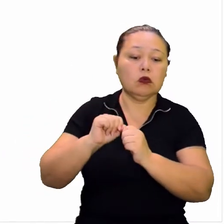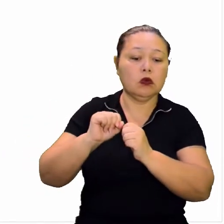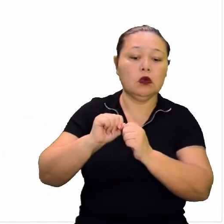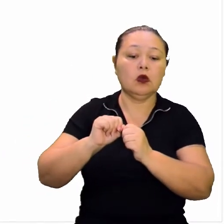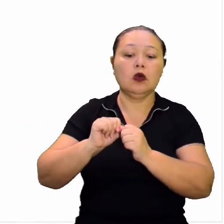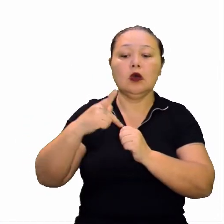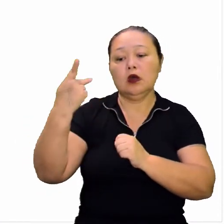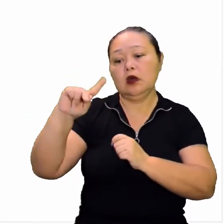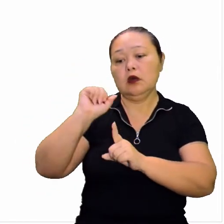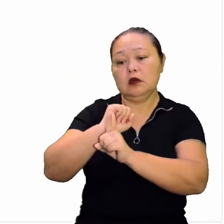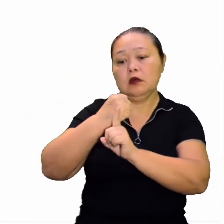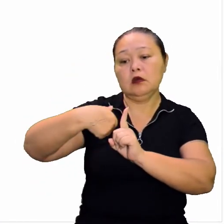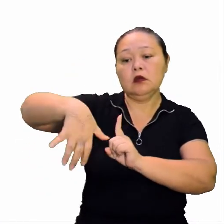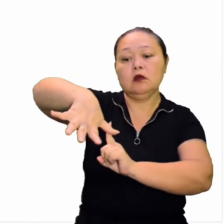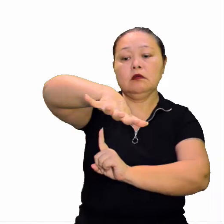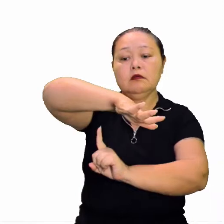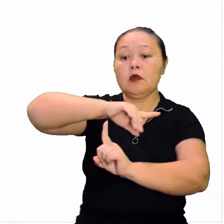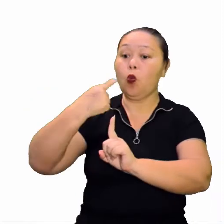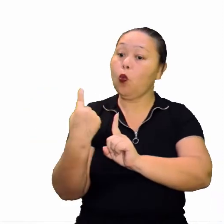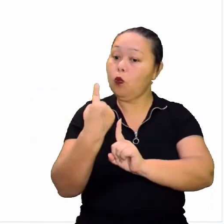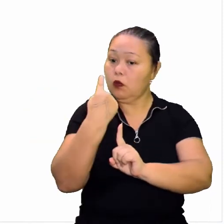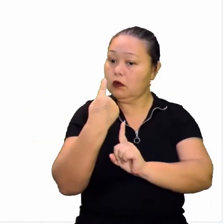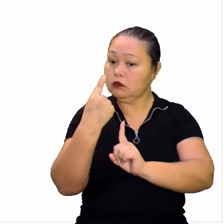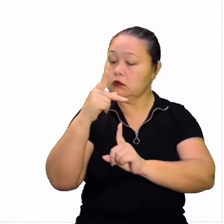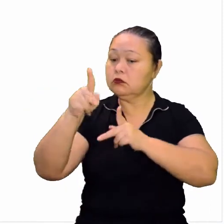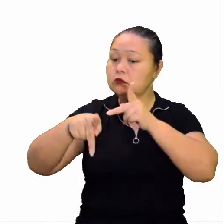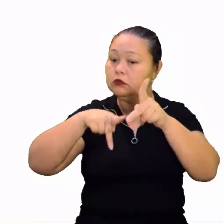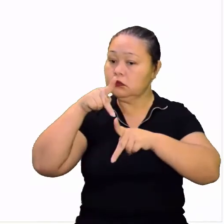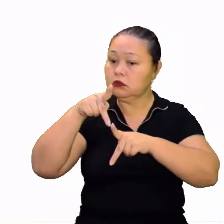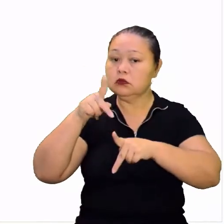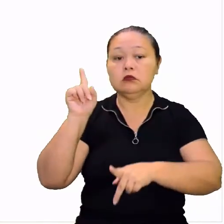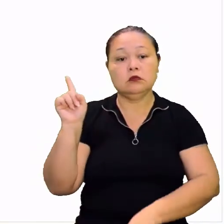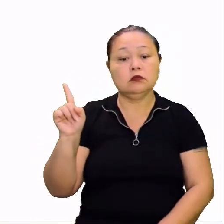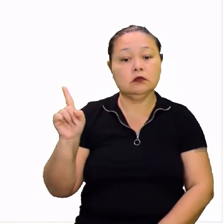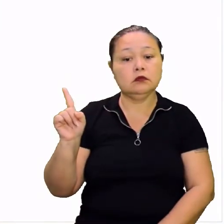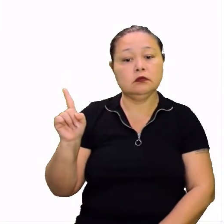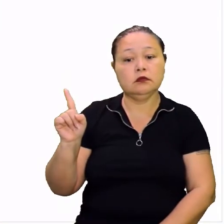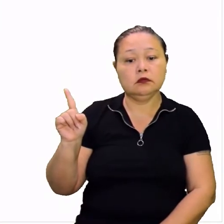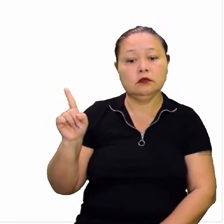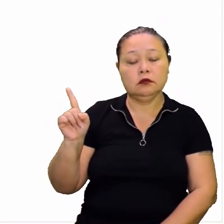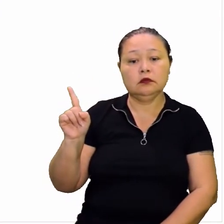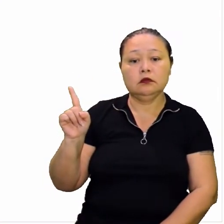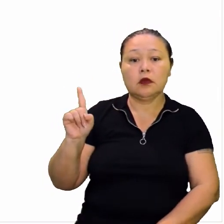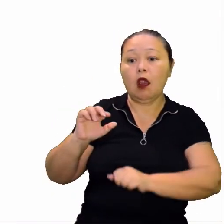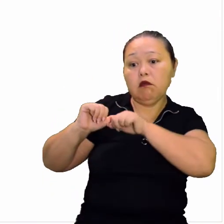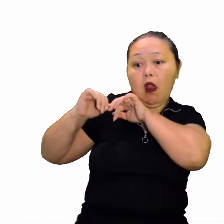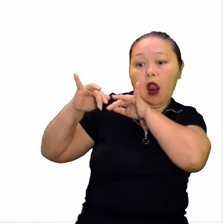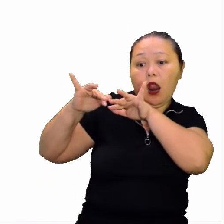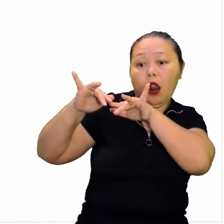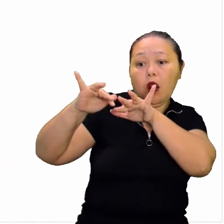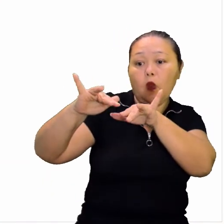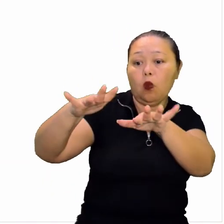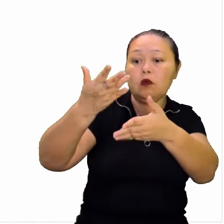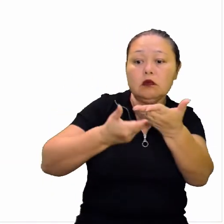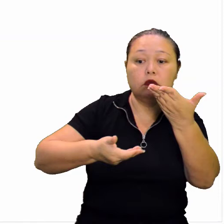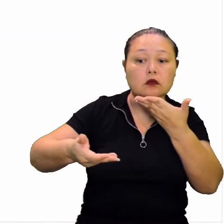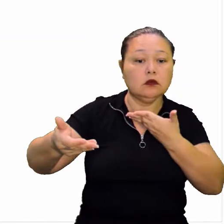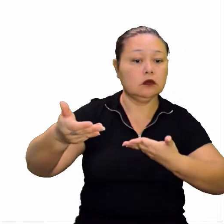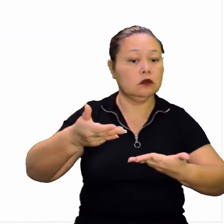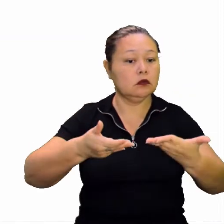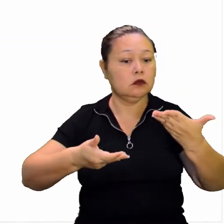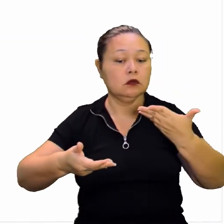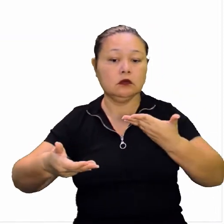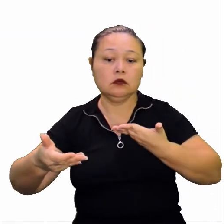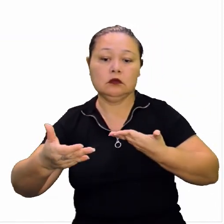por parte de uma sociedade. E aí, aqui você vê a expansão do comércio.